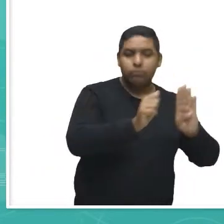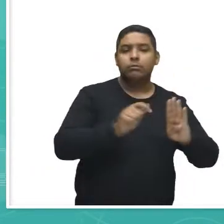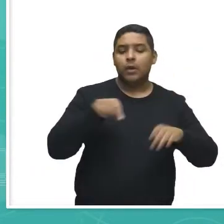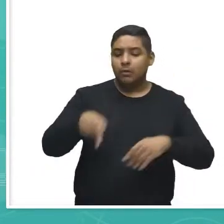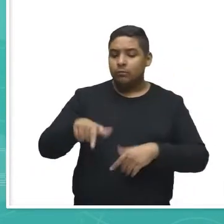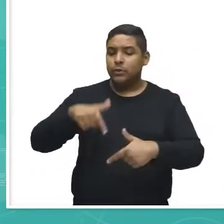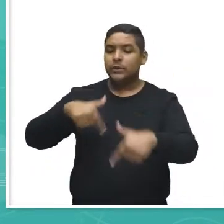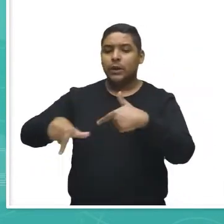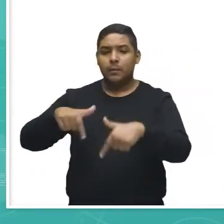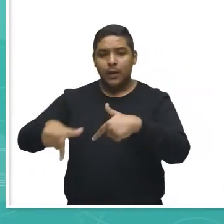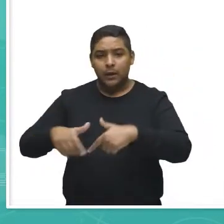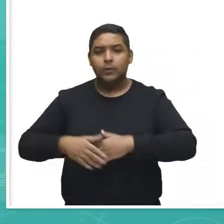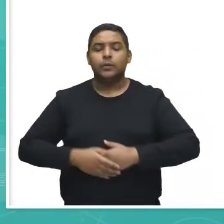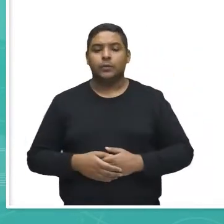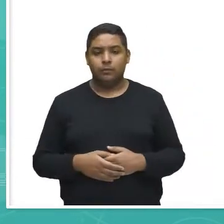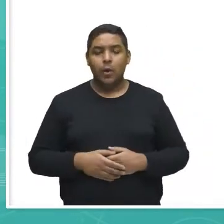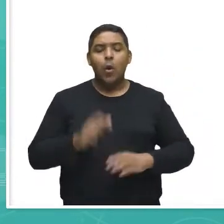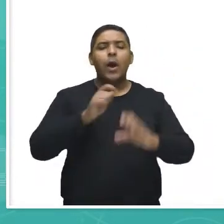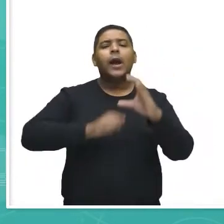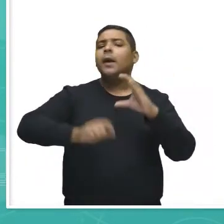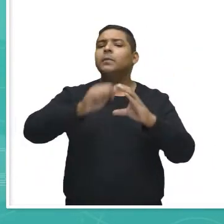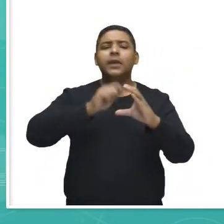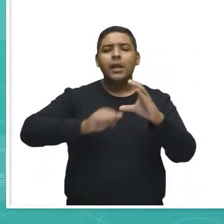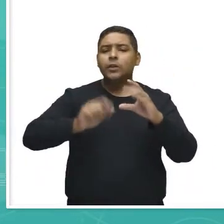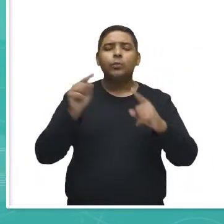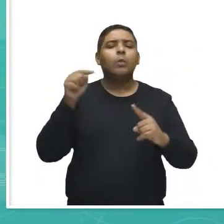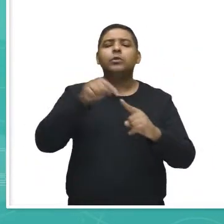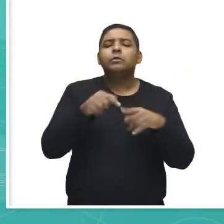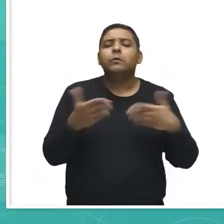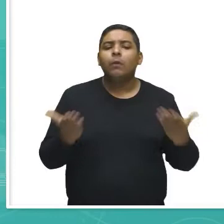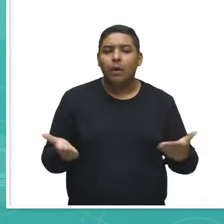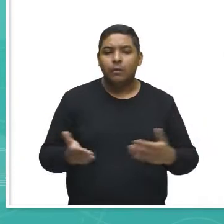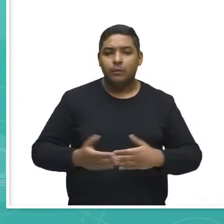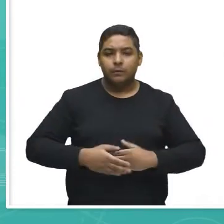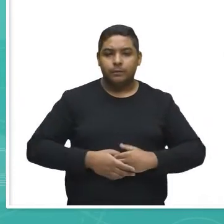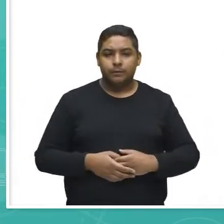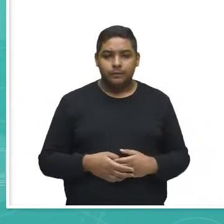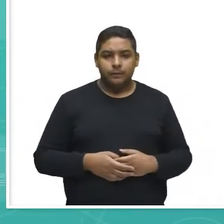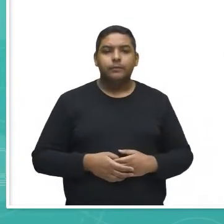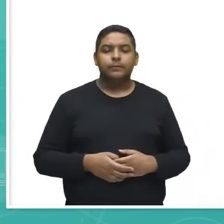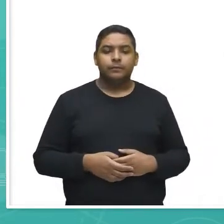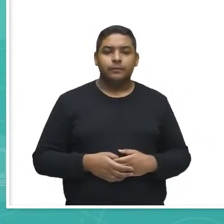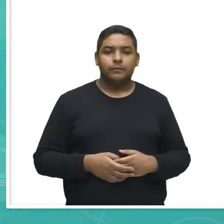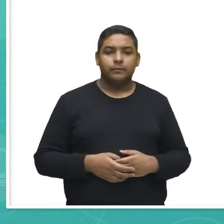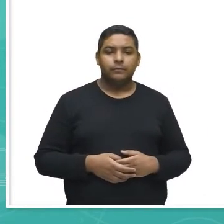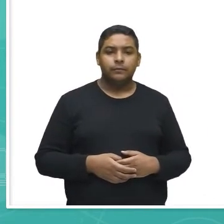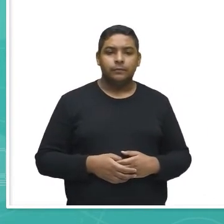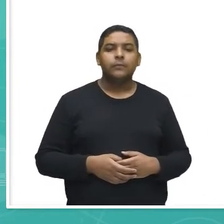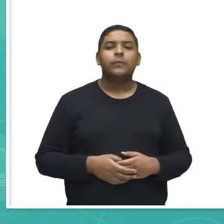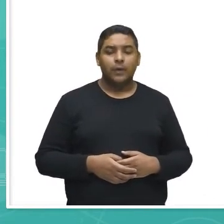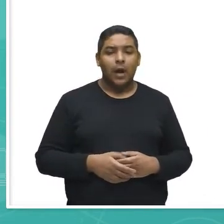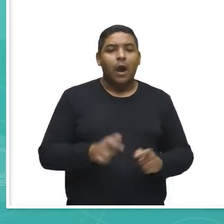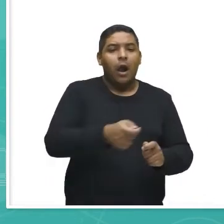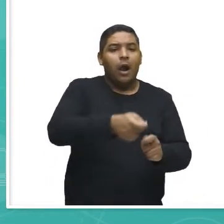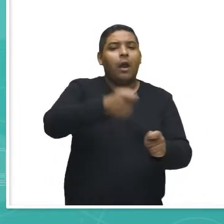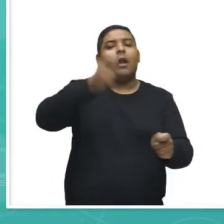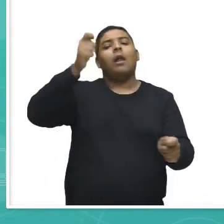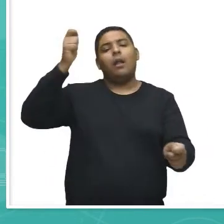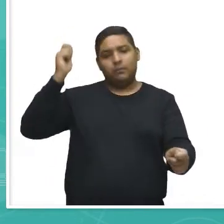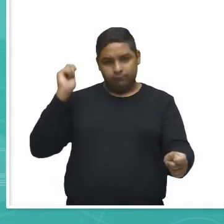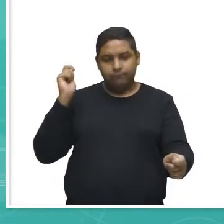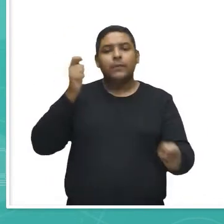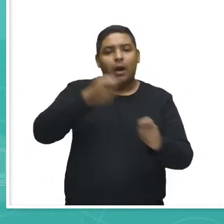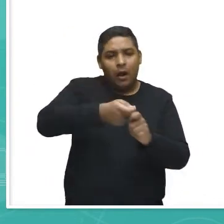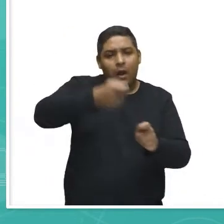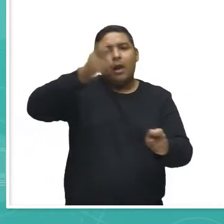Os bens, tá? Então, olha só, o capitalismo, gente, ele busca aí os lucros, né? Então, vai buscar o